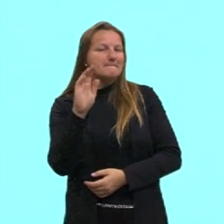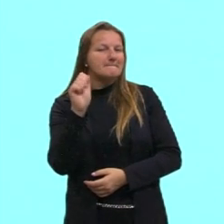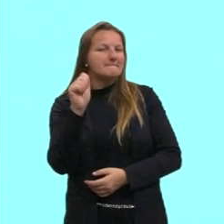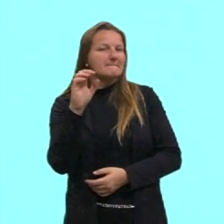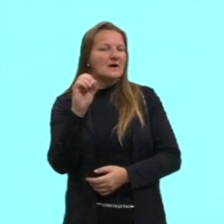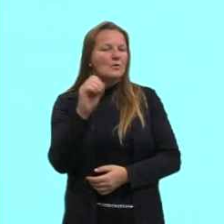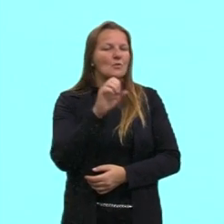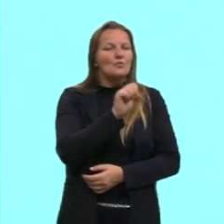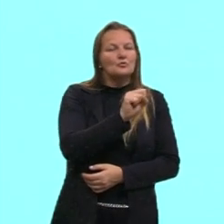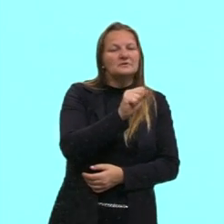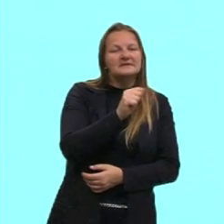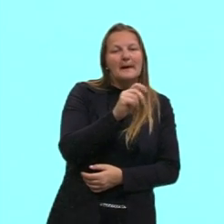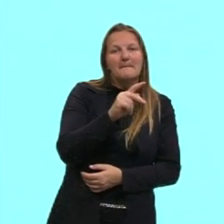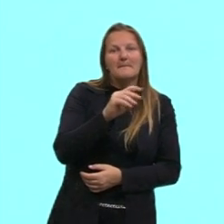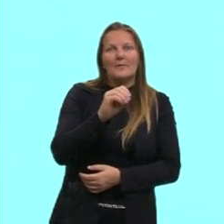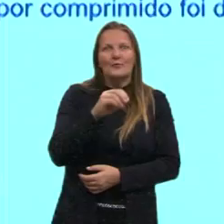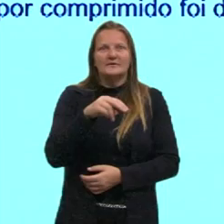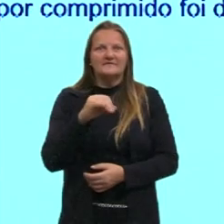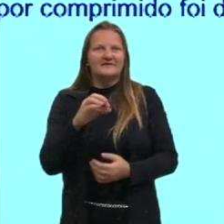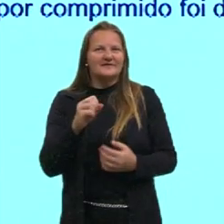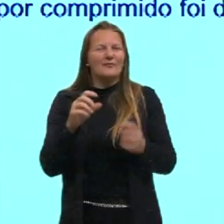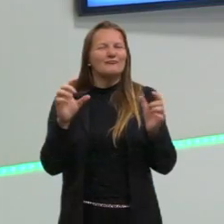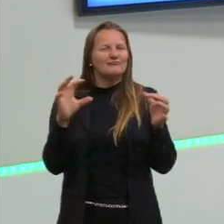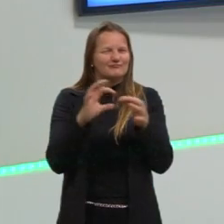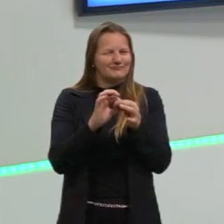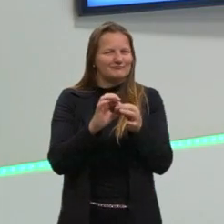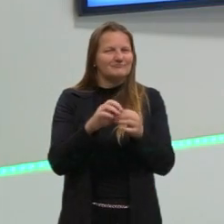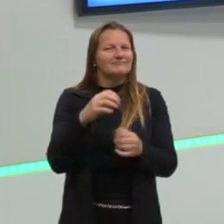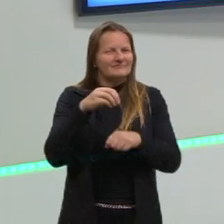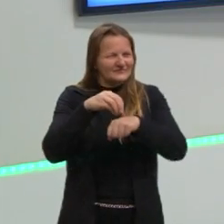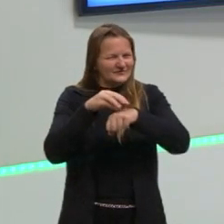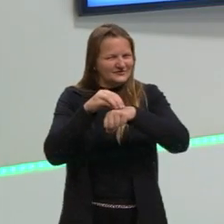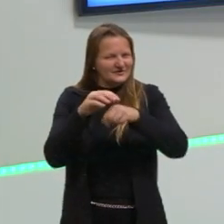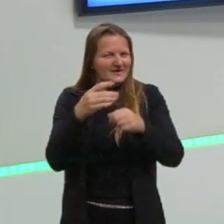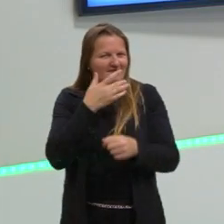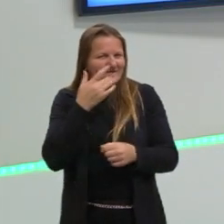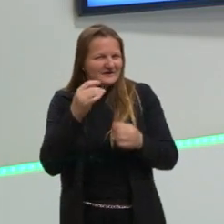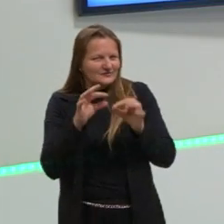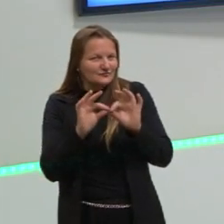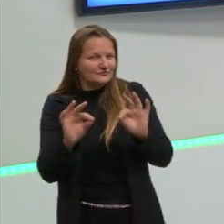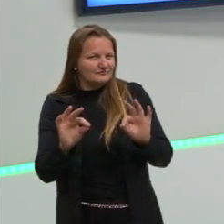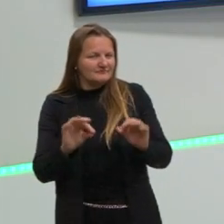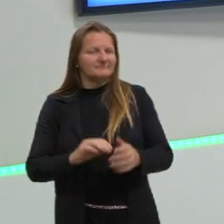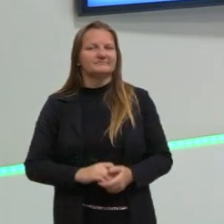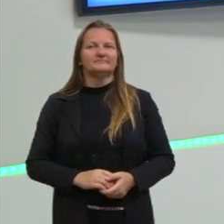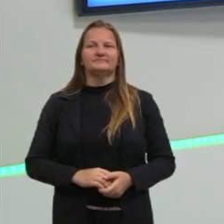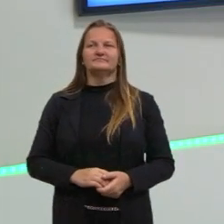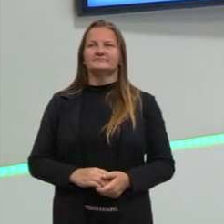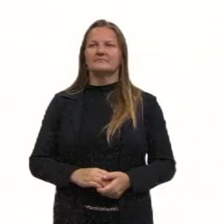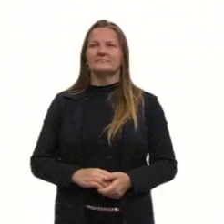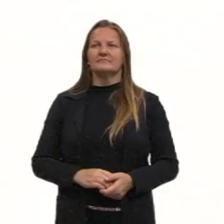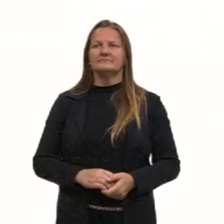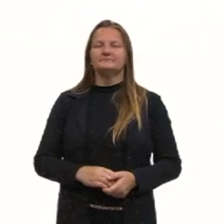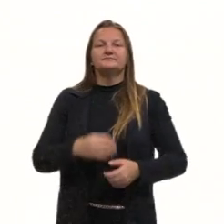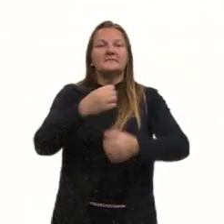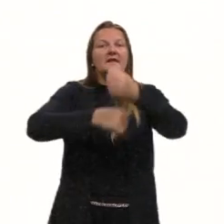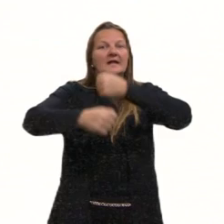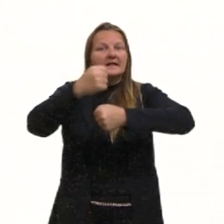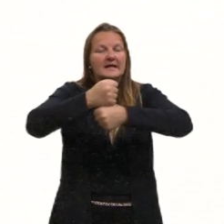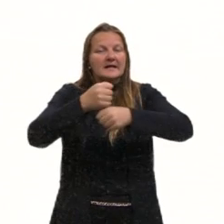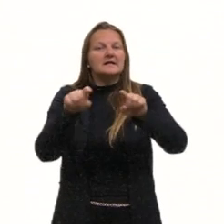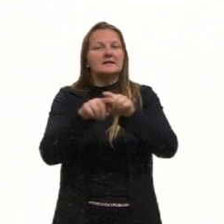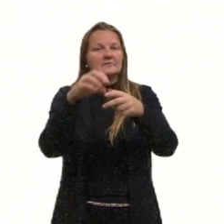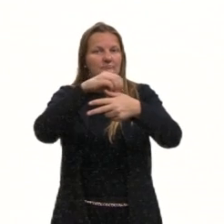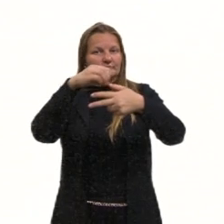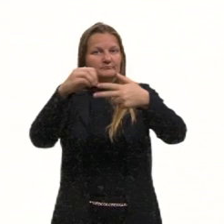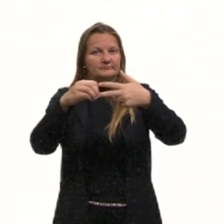é exatamente isso então é uma questão relativamente mais simples do Enem no Enem do ano passado também trouxe